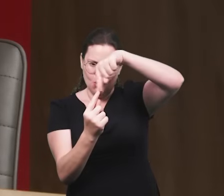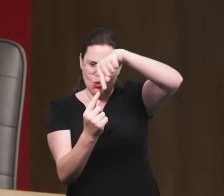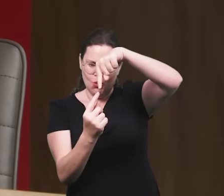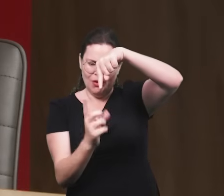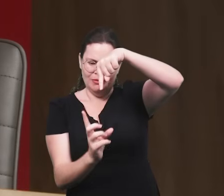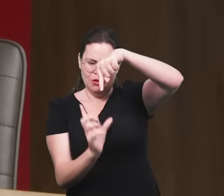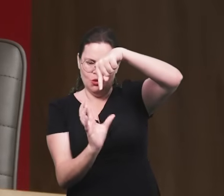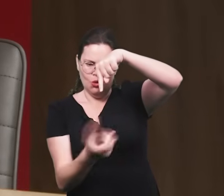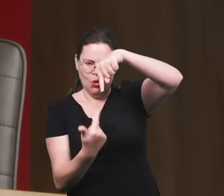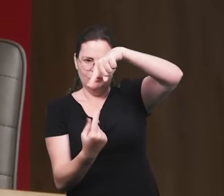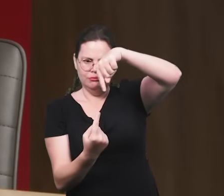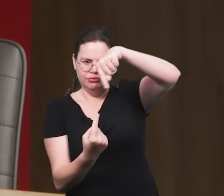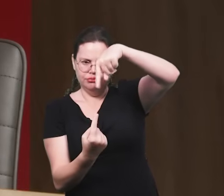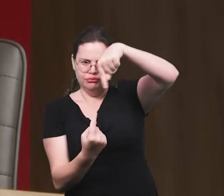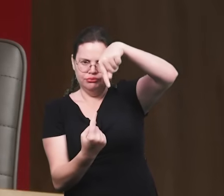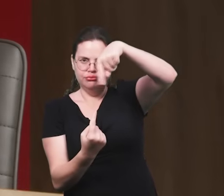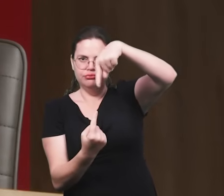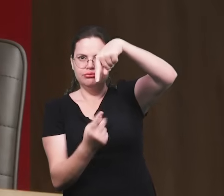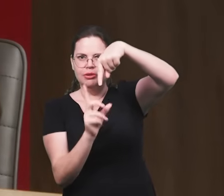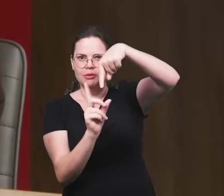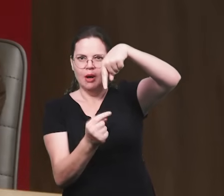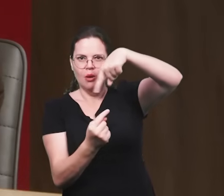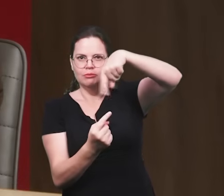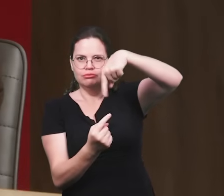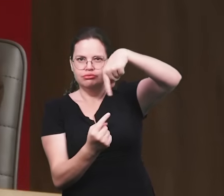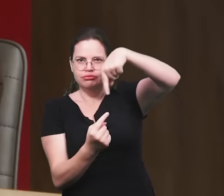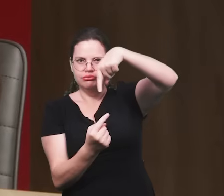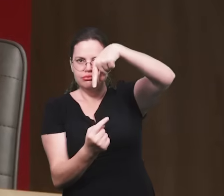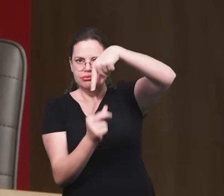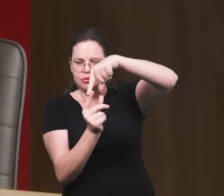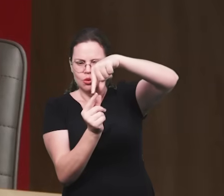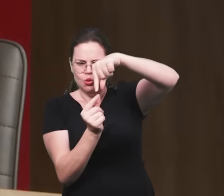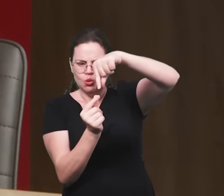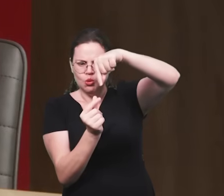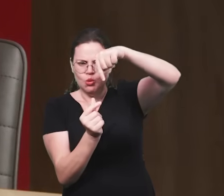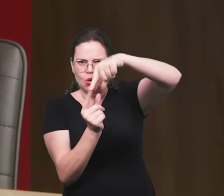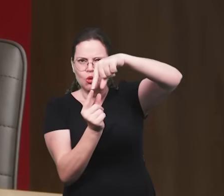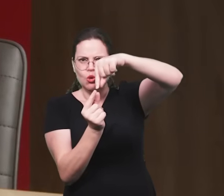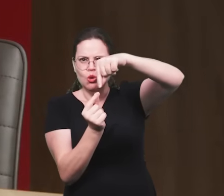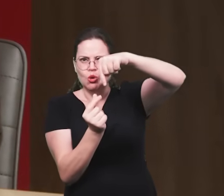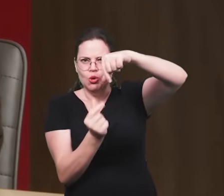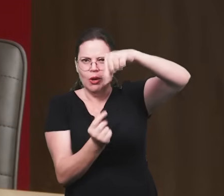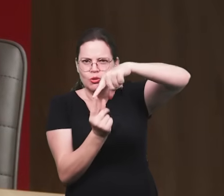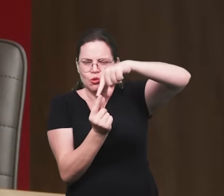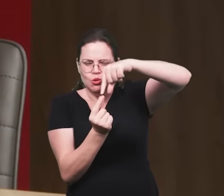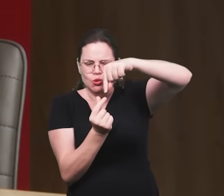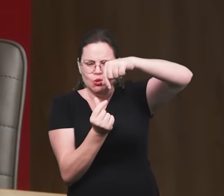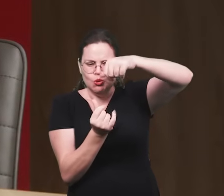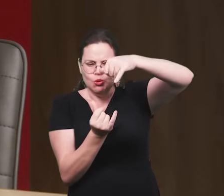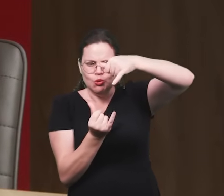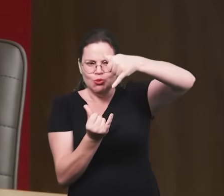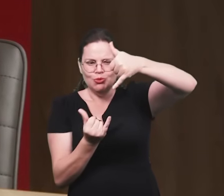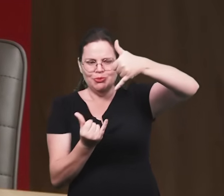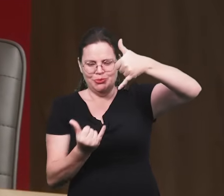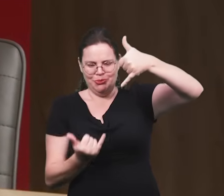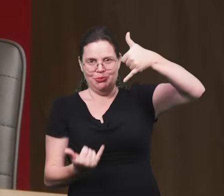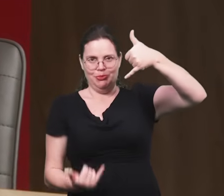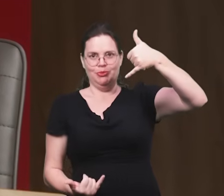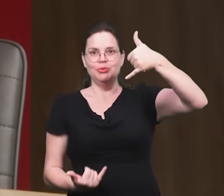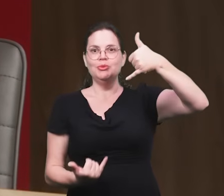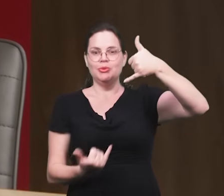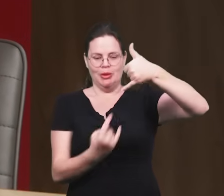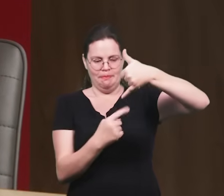esse linho, o tecido ia quebrando aquela resistência da fibra original e ia se formando de fato